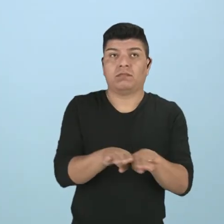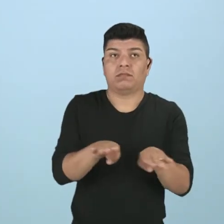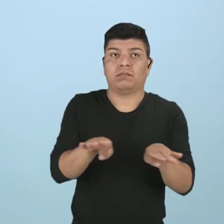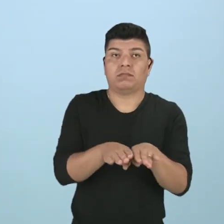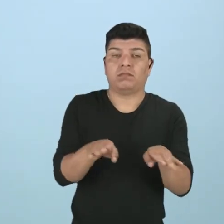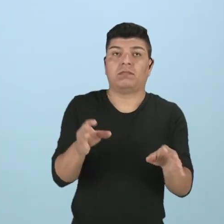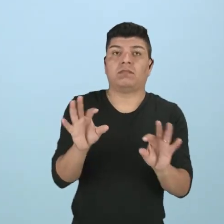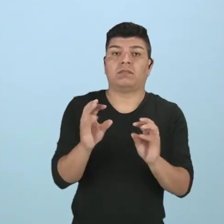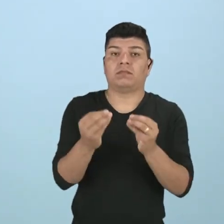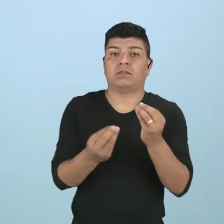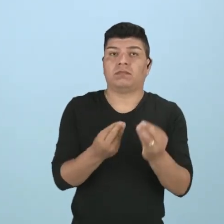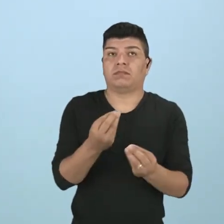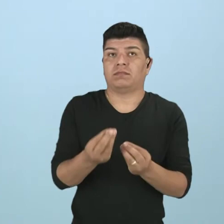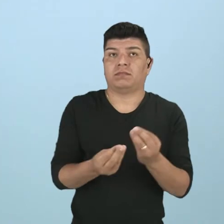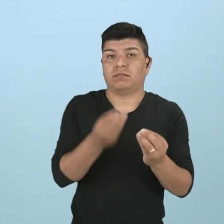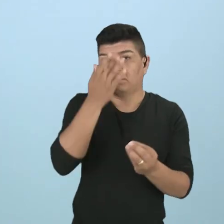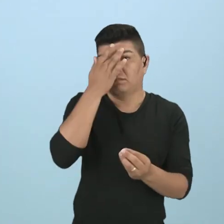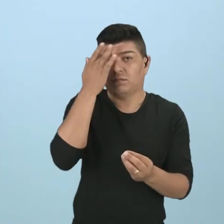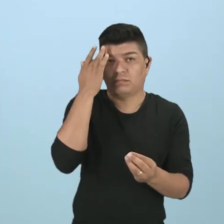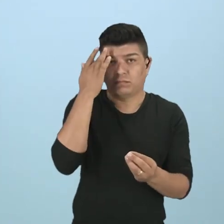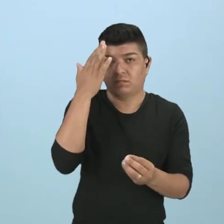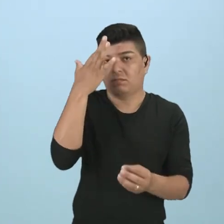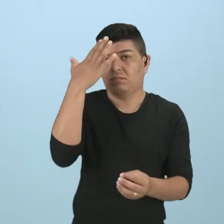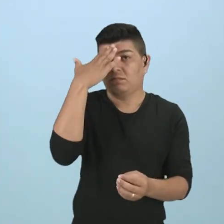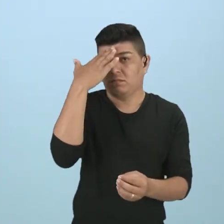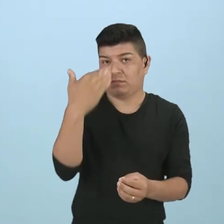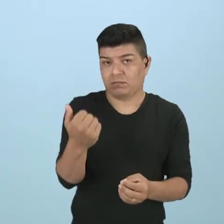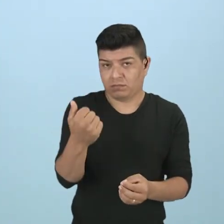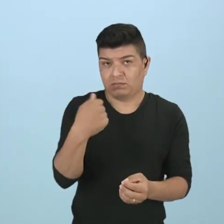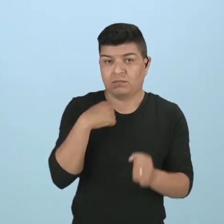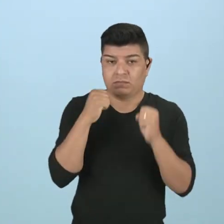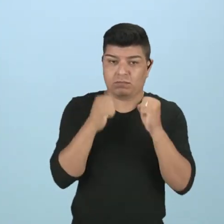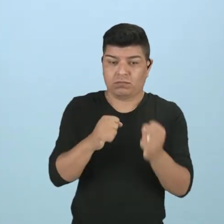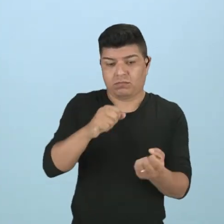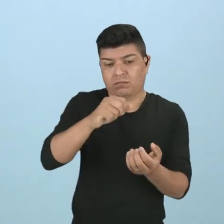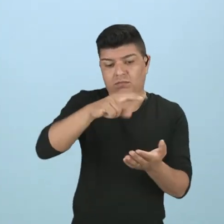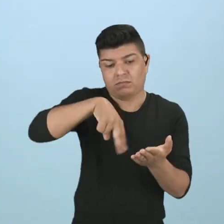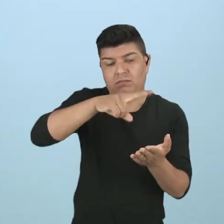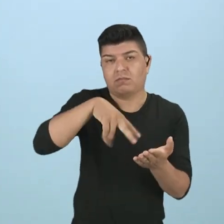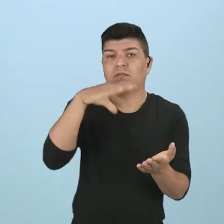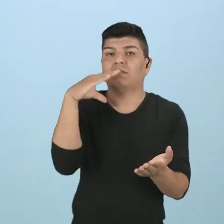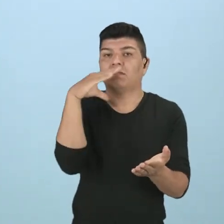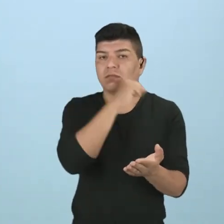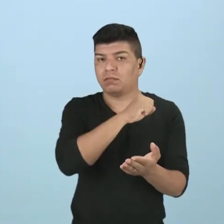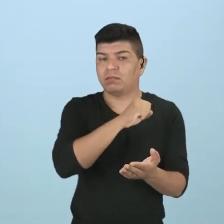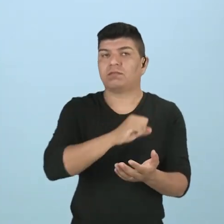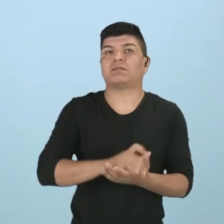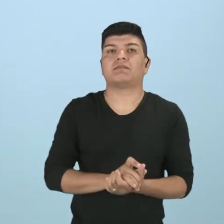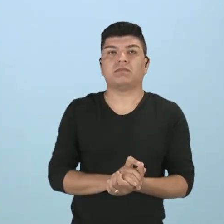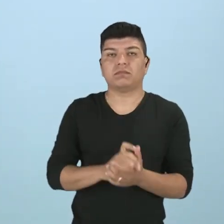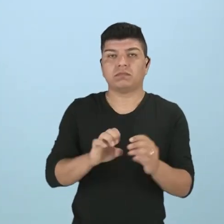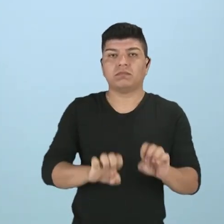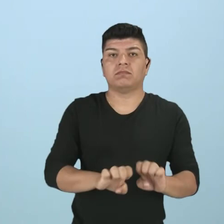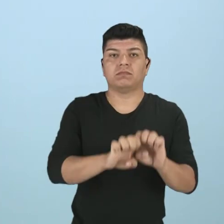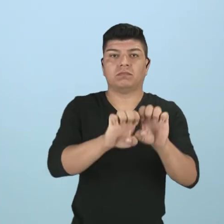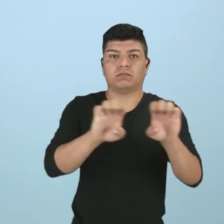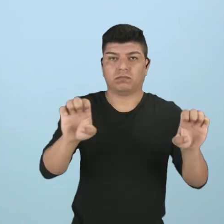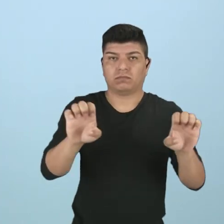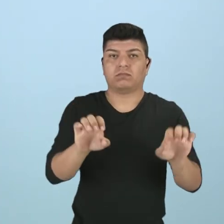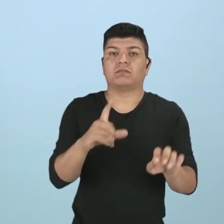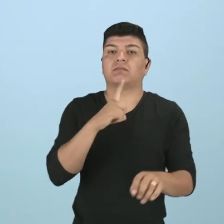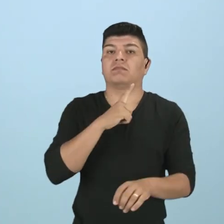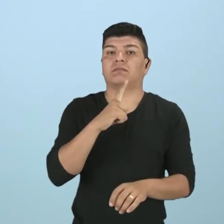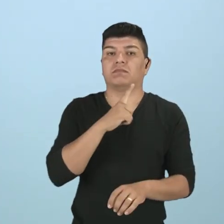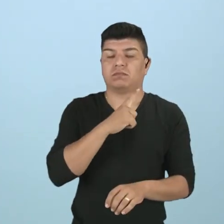uma forma que a pessoa se identifique e possa fazer uma leitura rápida. E a sua estrutura? A sua estrutura